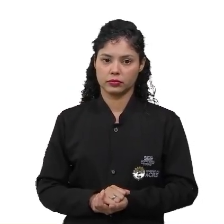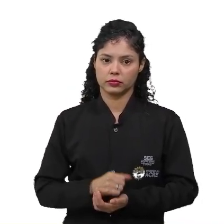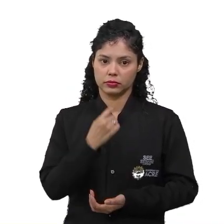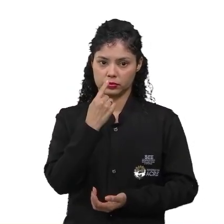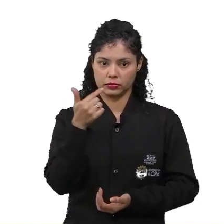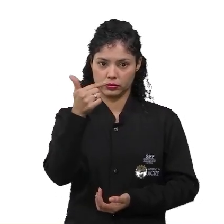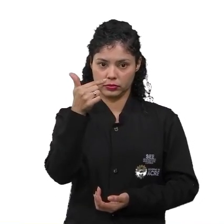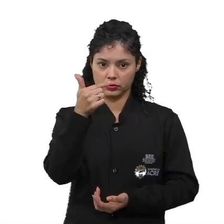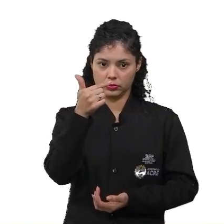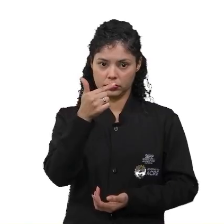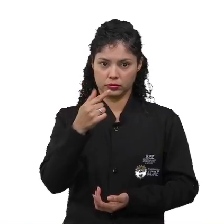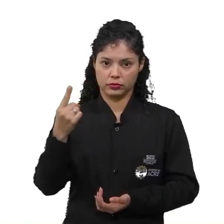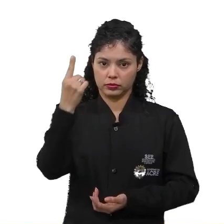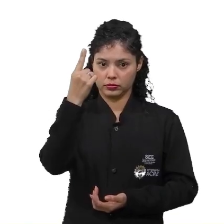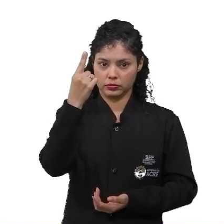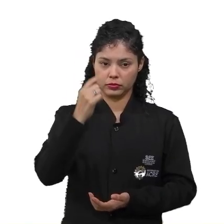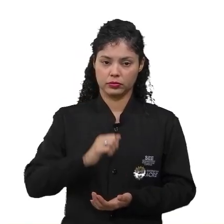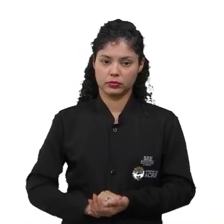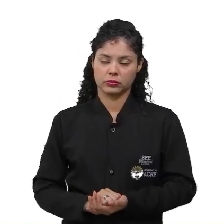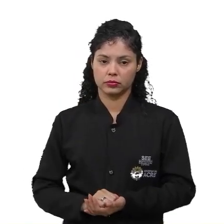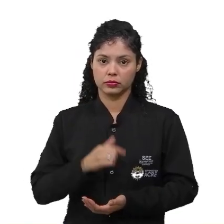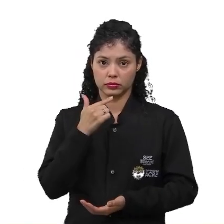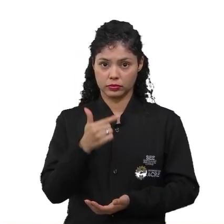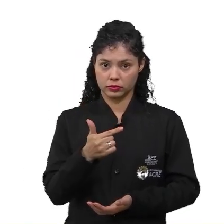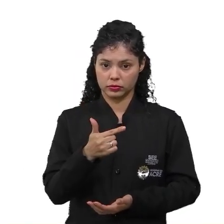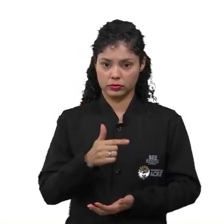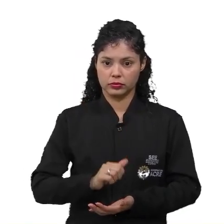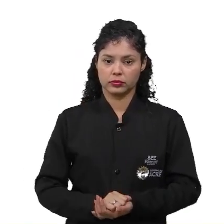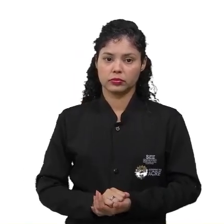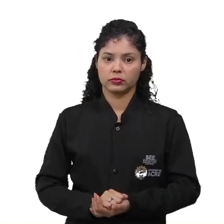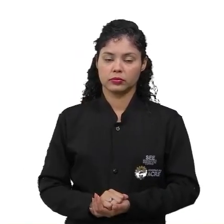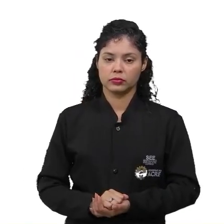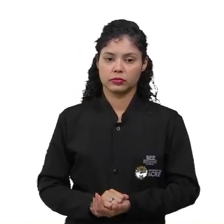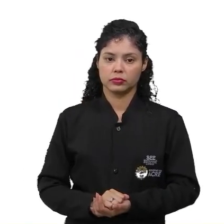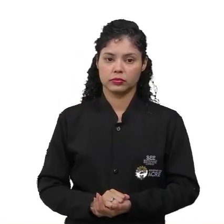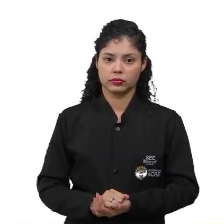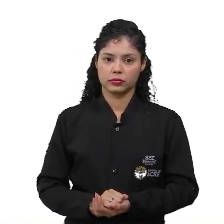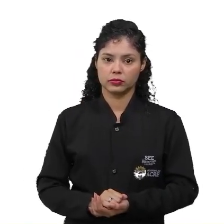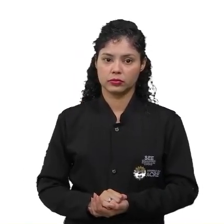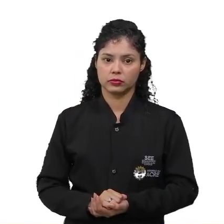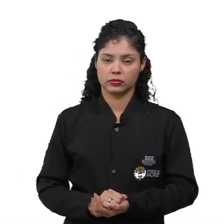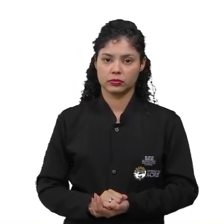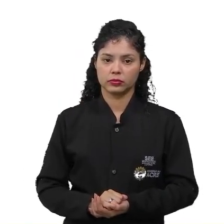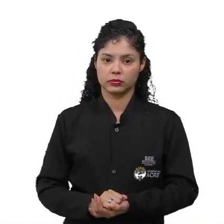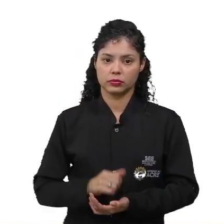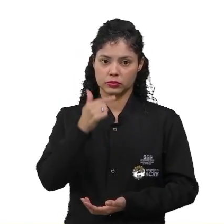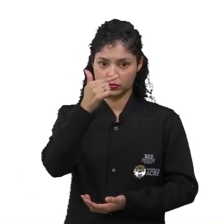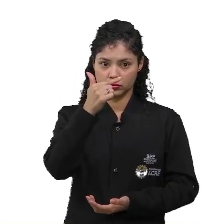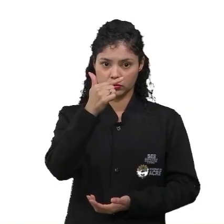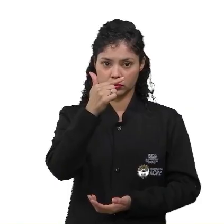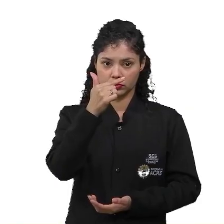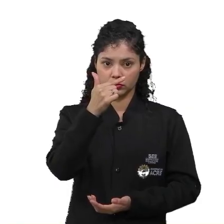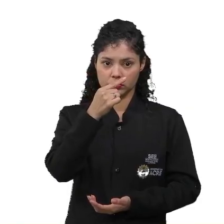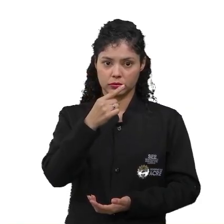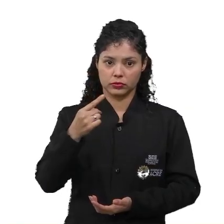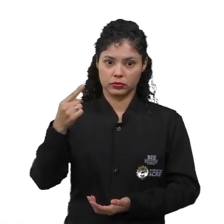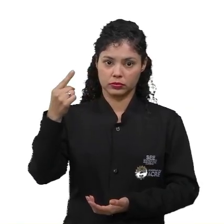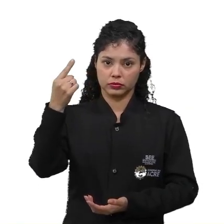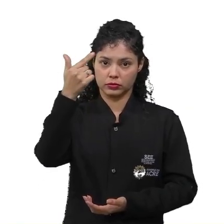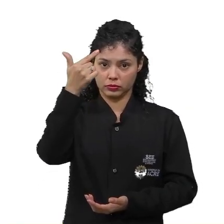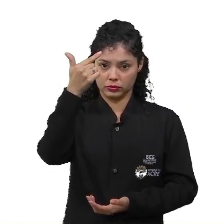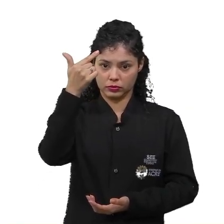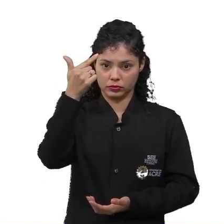Eleve 2 a 1 e obtenha 2. Eleve 2